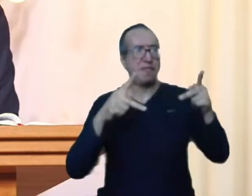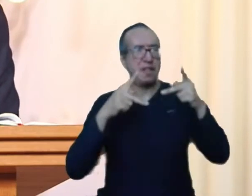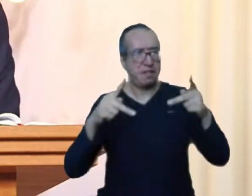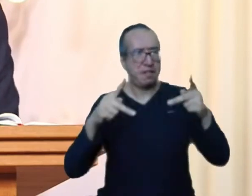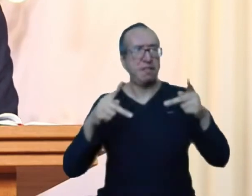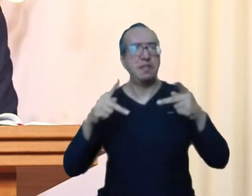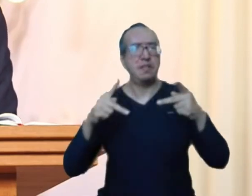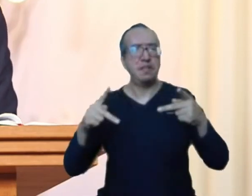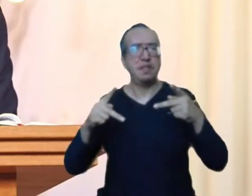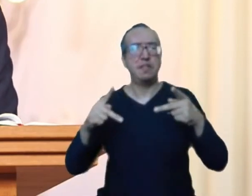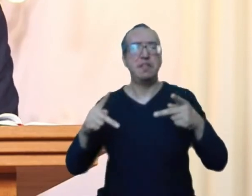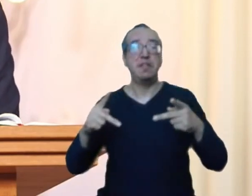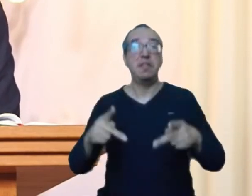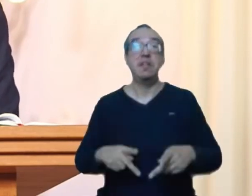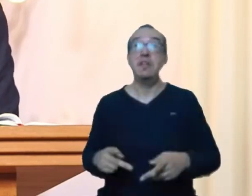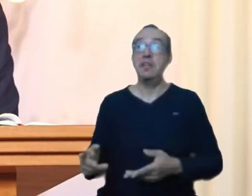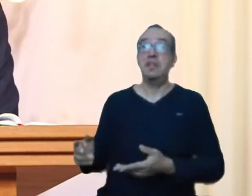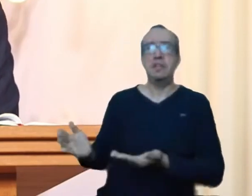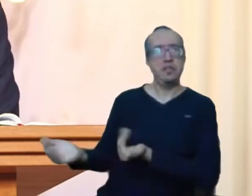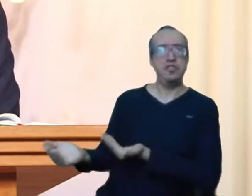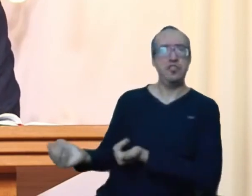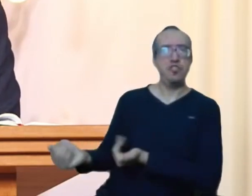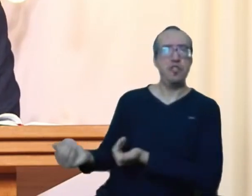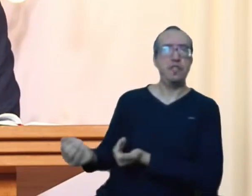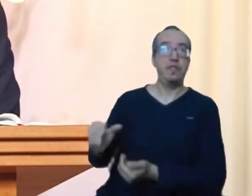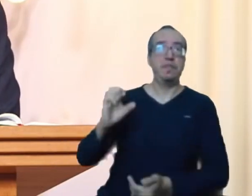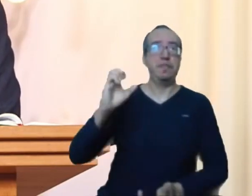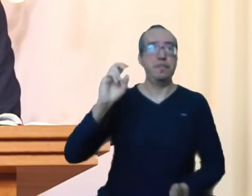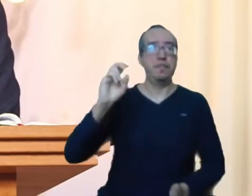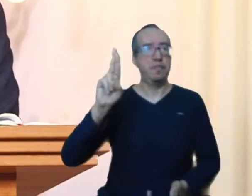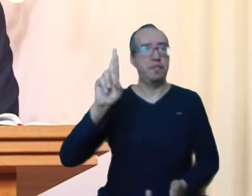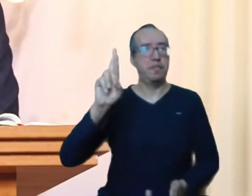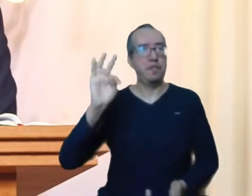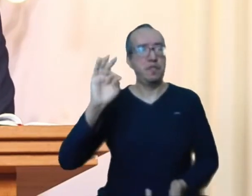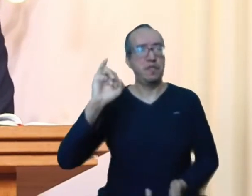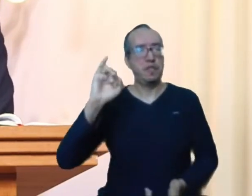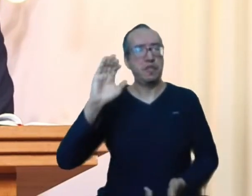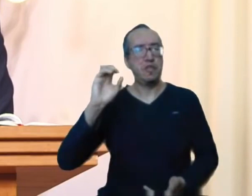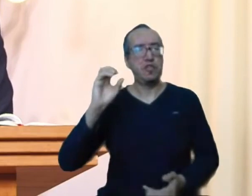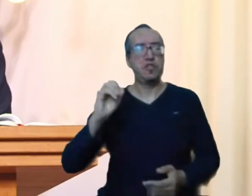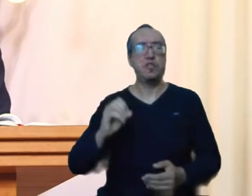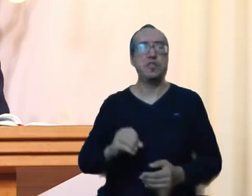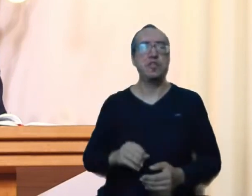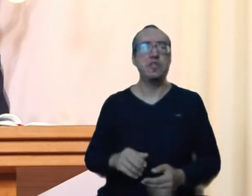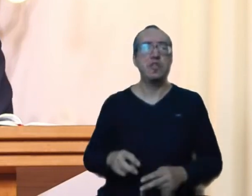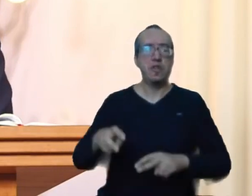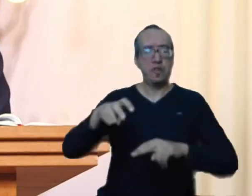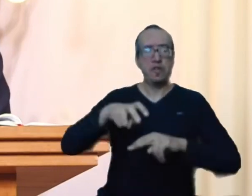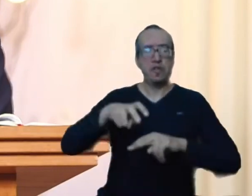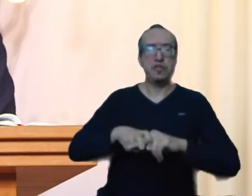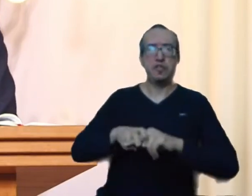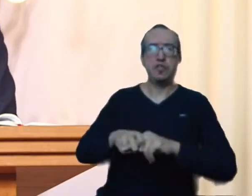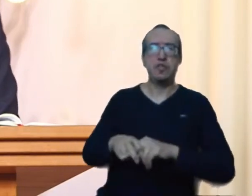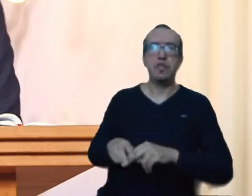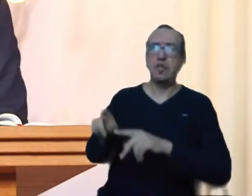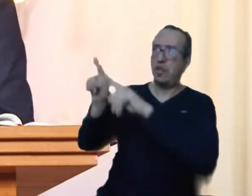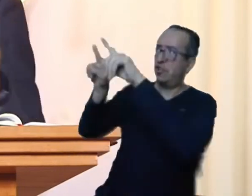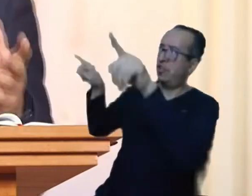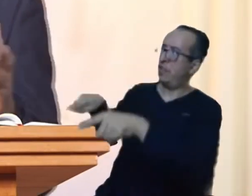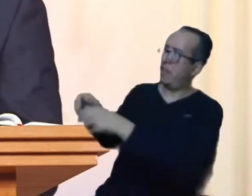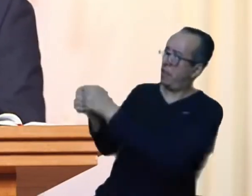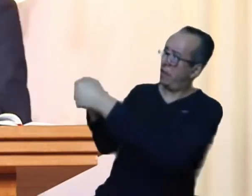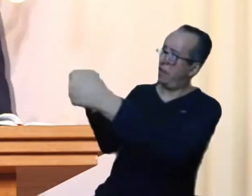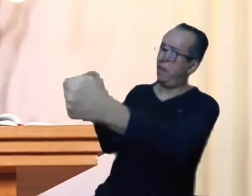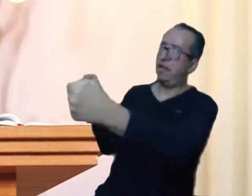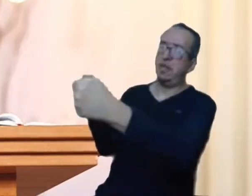esse jovem sentou na janela e dominado pelo sono. Então